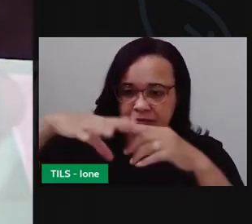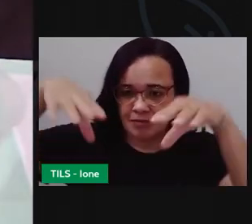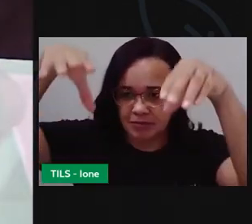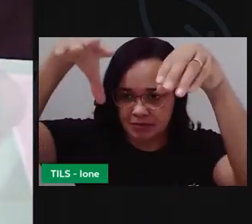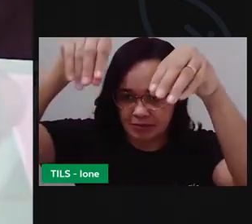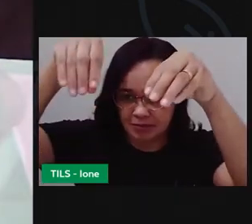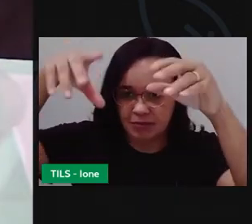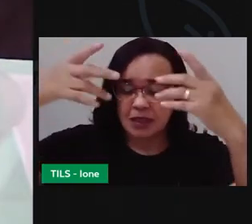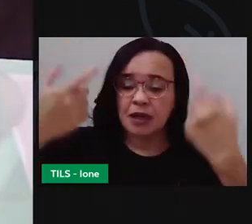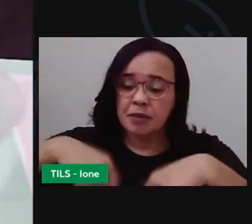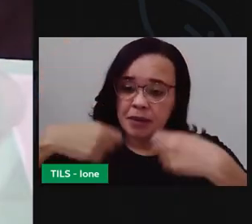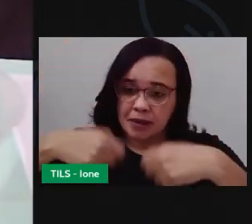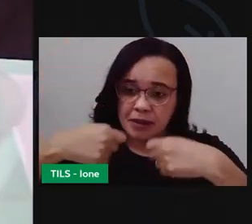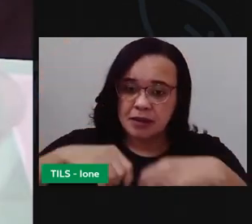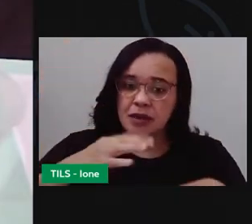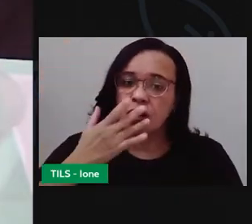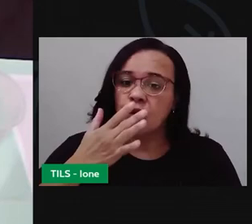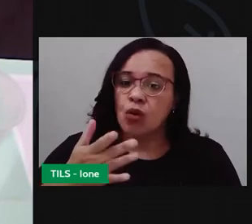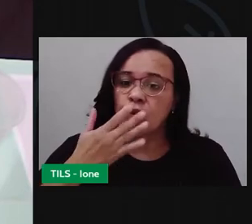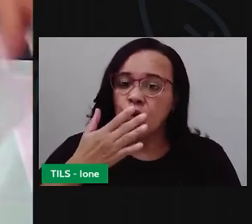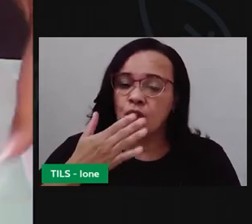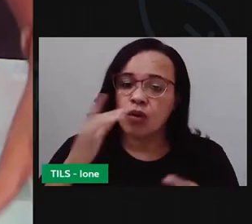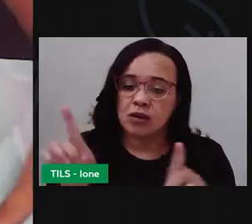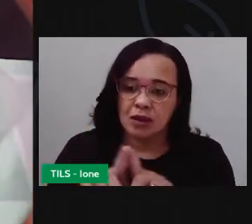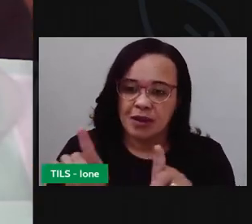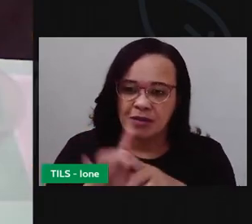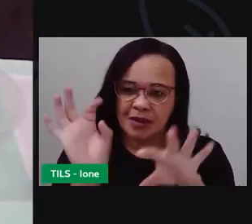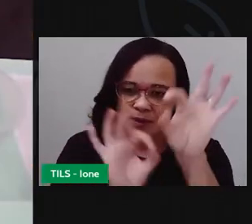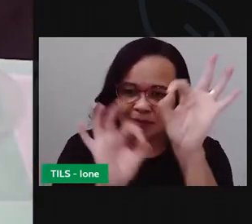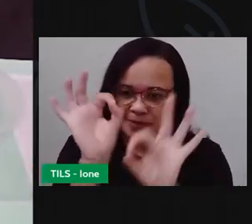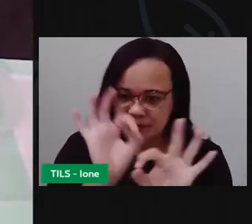E fita adesiva colorida para enfeitar.